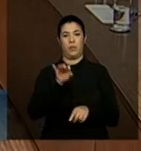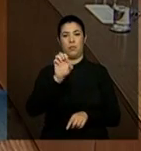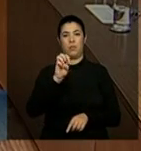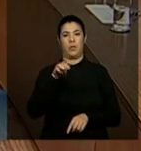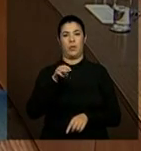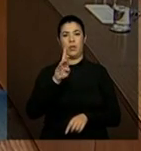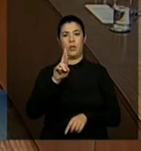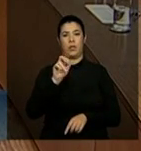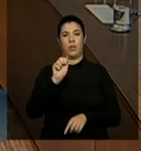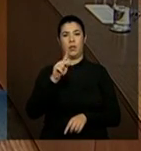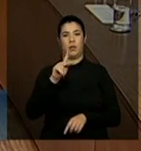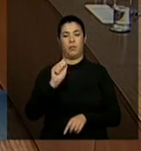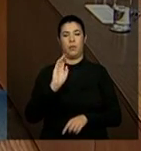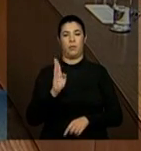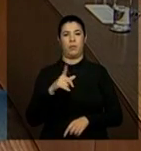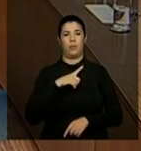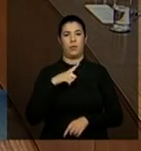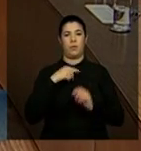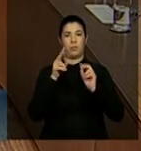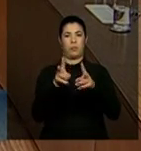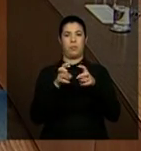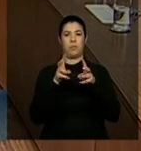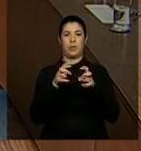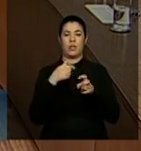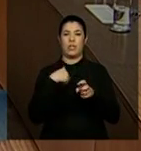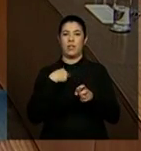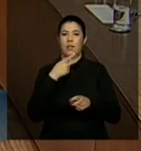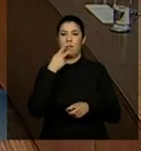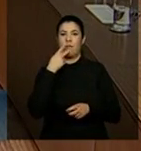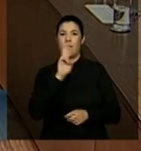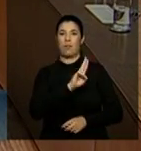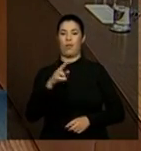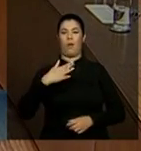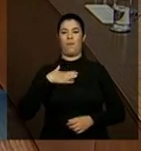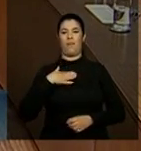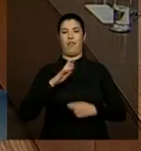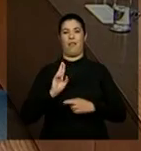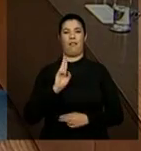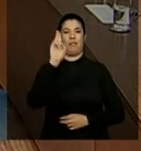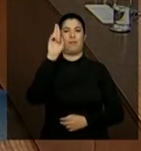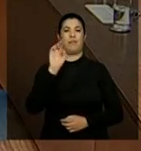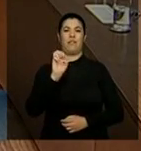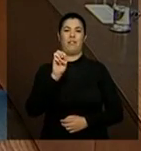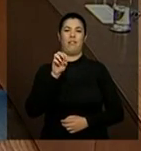já estou me considerando quase falando em nome da Embrapa.